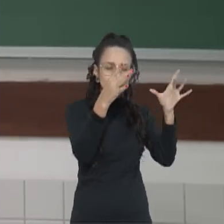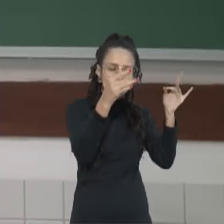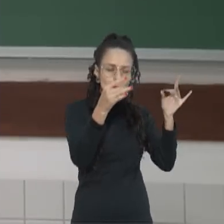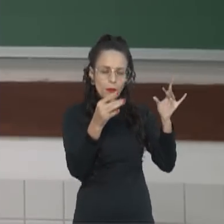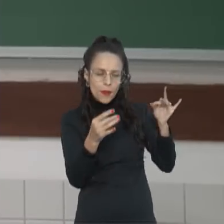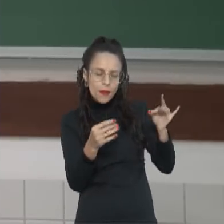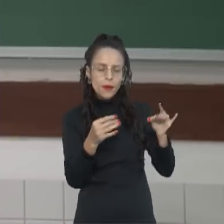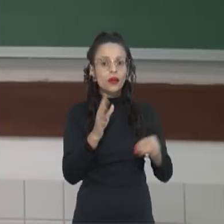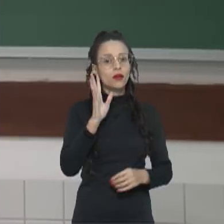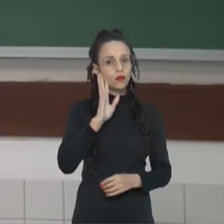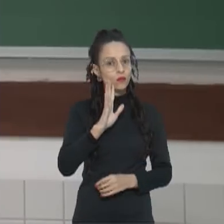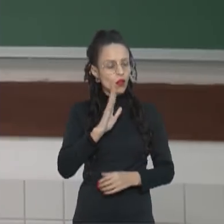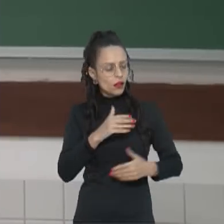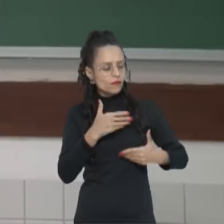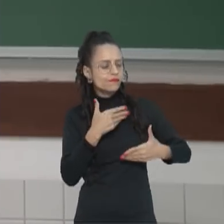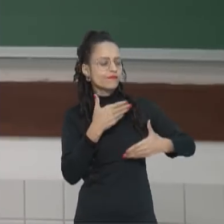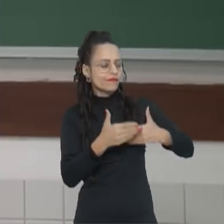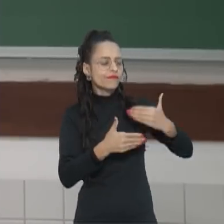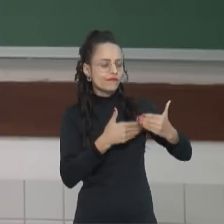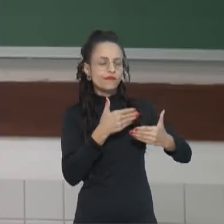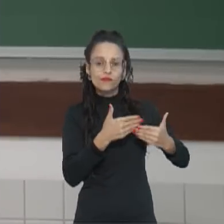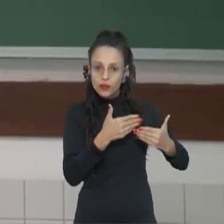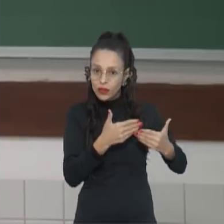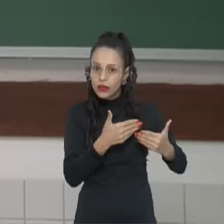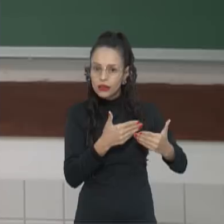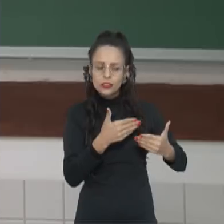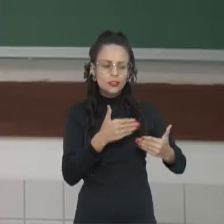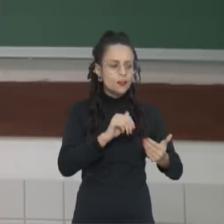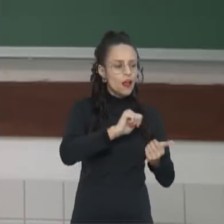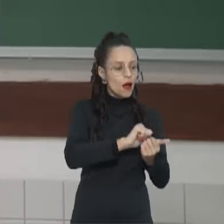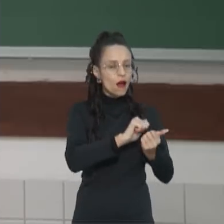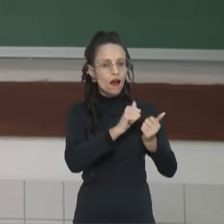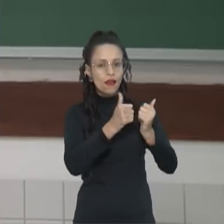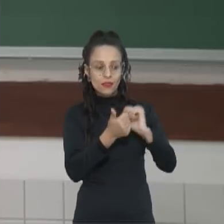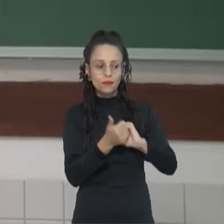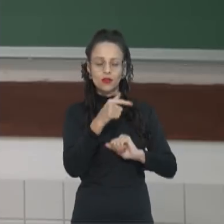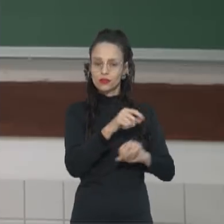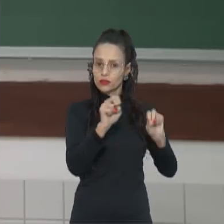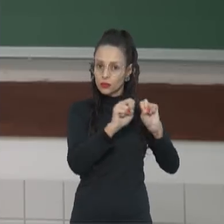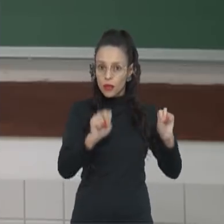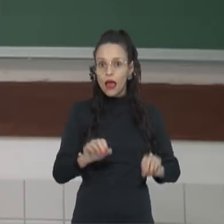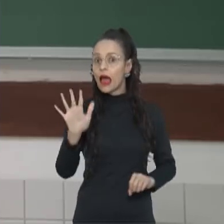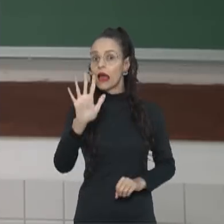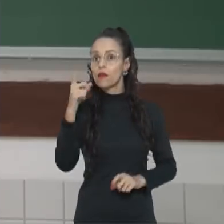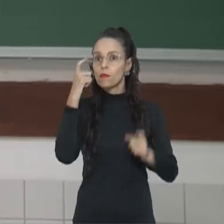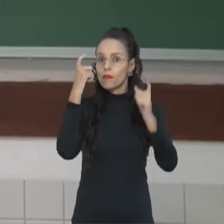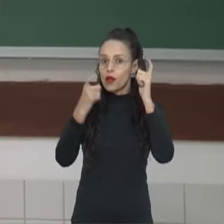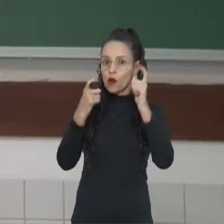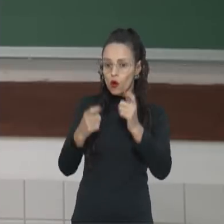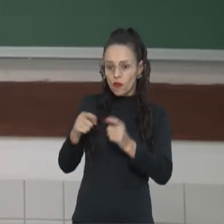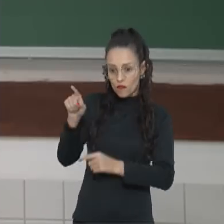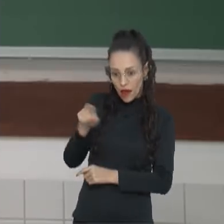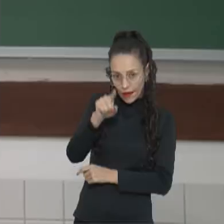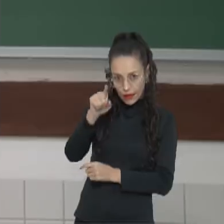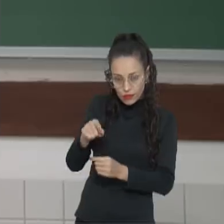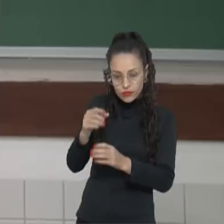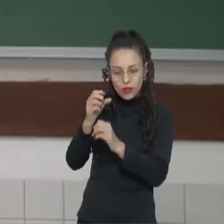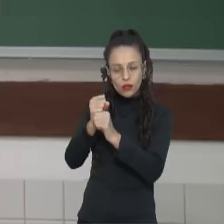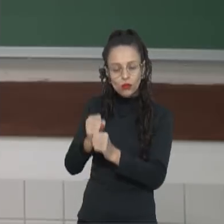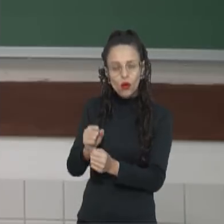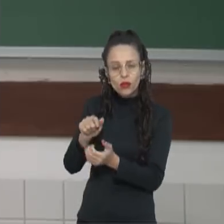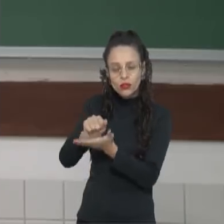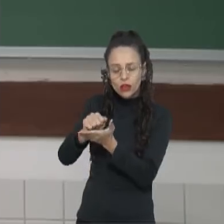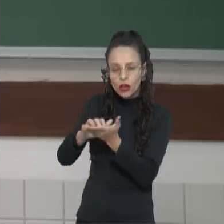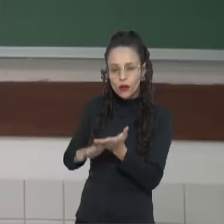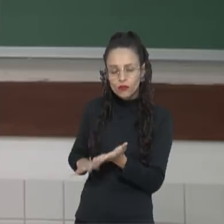familiarizando ali, sabe? E aos pouquinhos você vai, como diz o outro, se adaptando com o novo sistema. E não se preocupe, ele não vai inibir todas as tuas notas do impresso, ele não